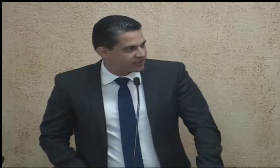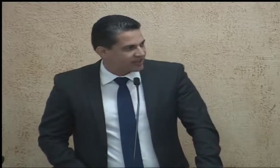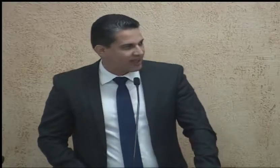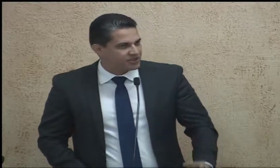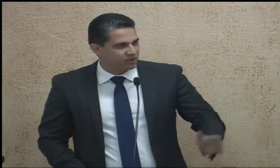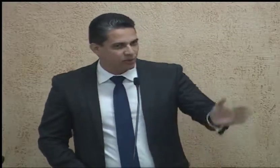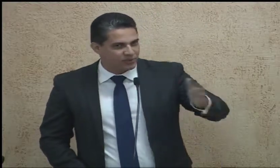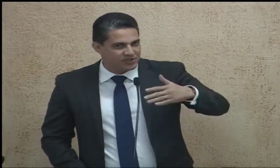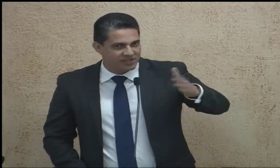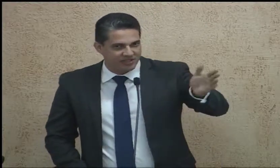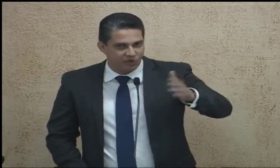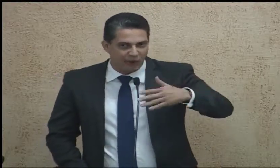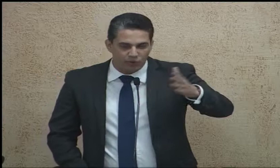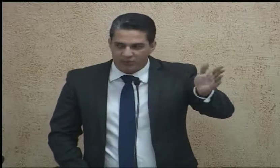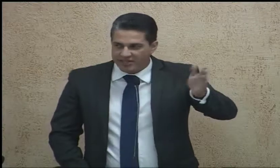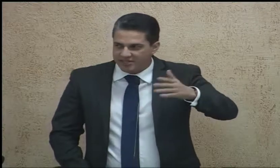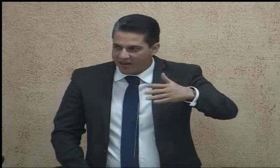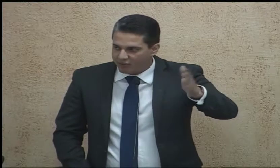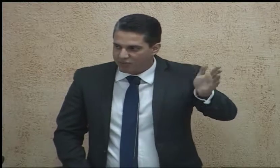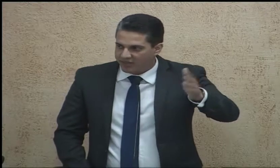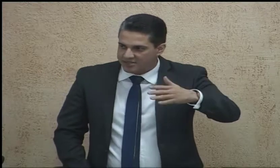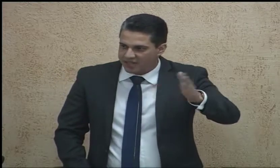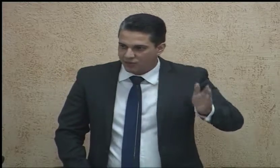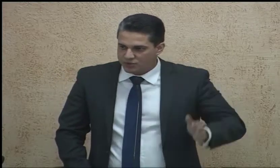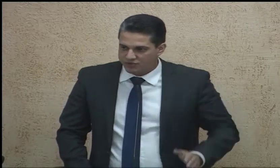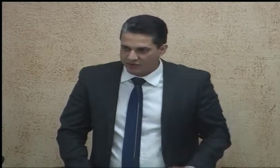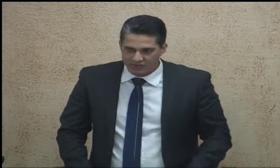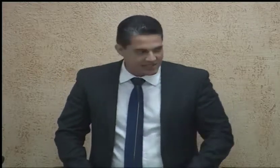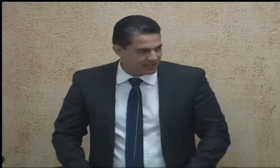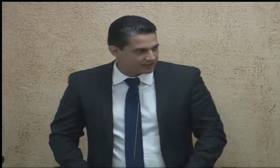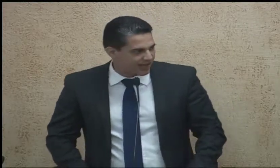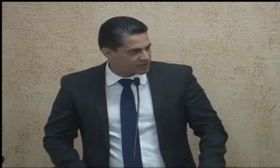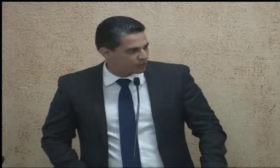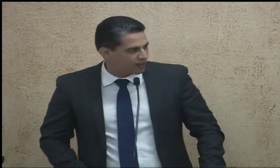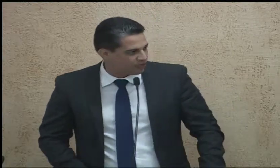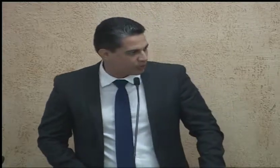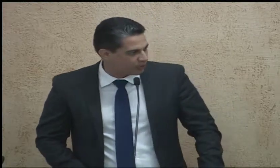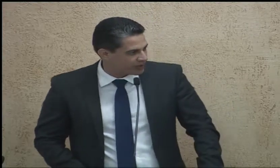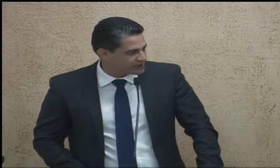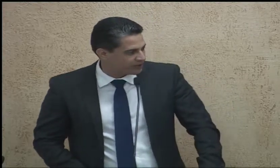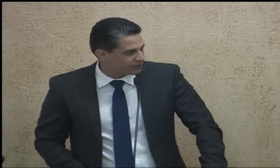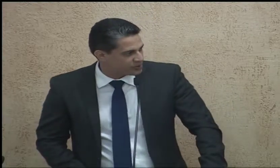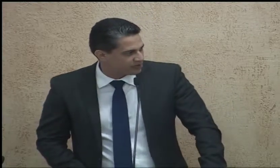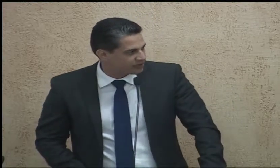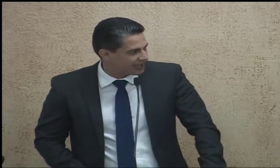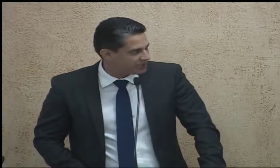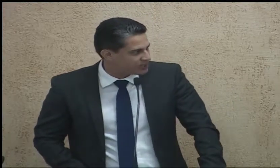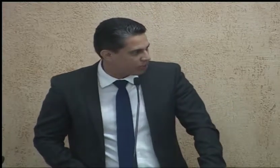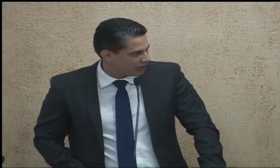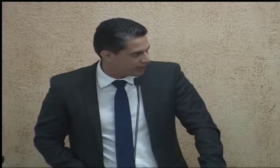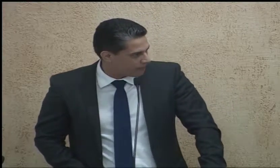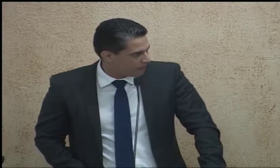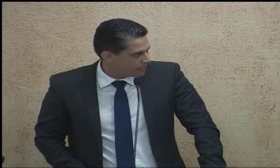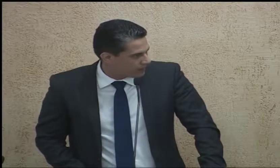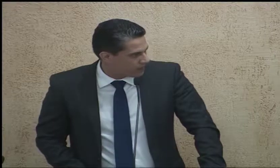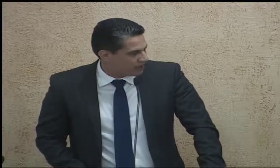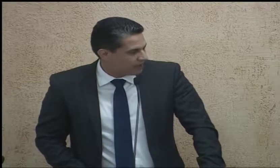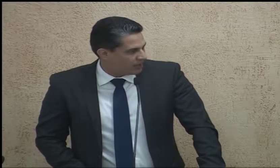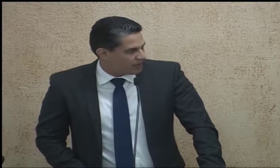grande verdade, que eu conseguia ver o barulho das árvores balançar com os ventos e a saudade tocava meu coração e eu não tinha vontade de ir embora.